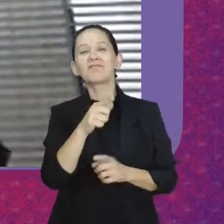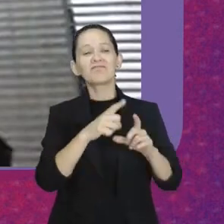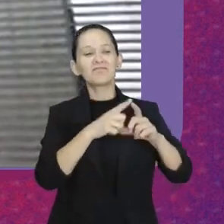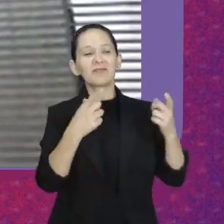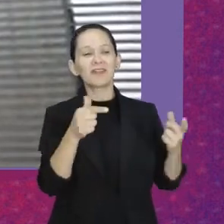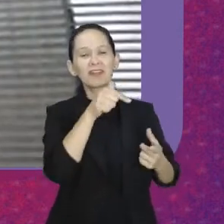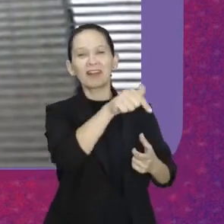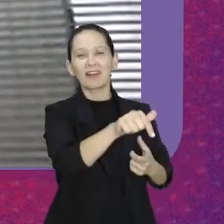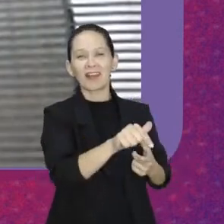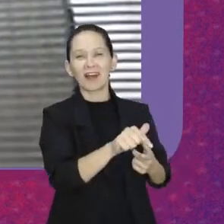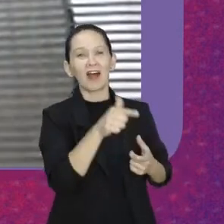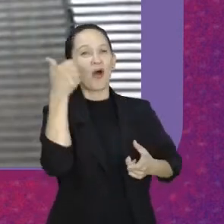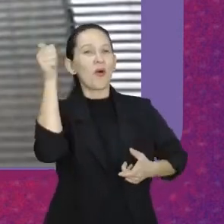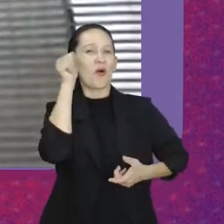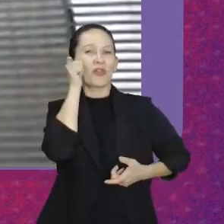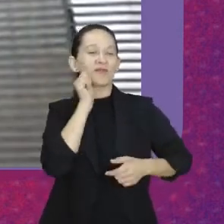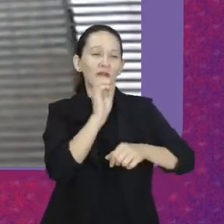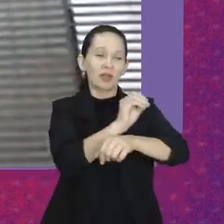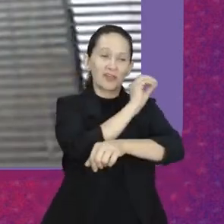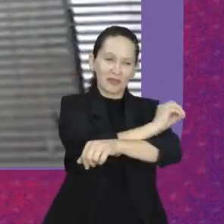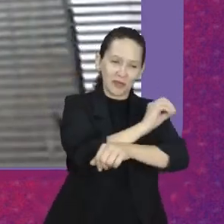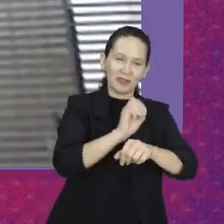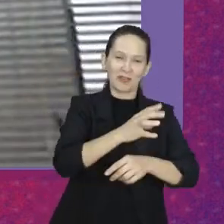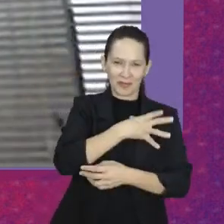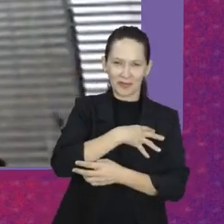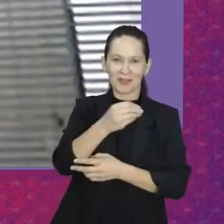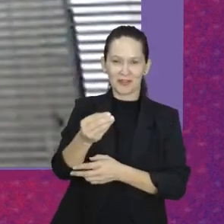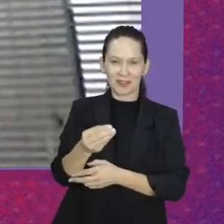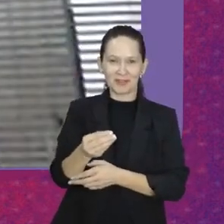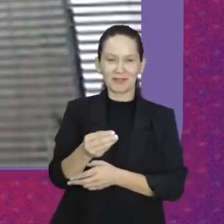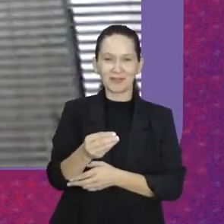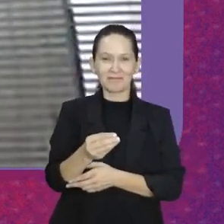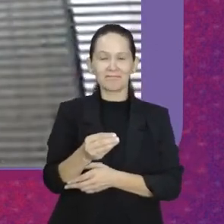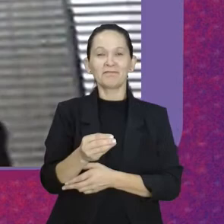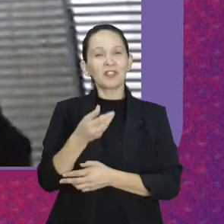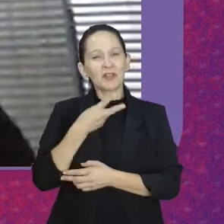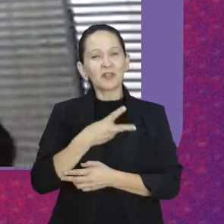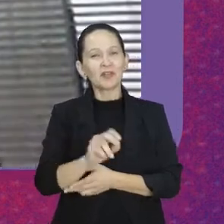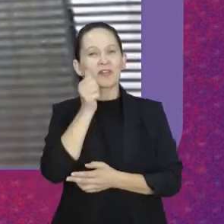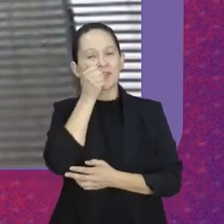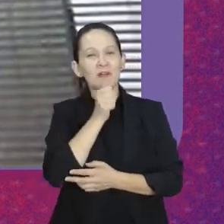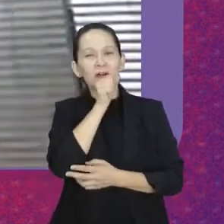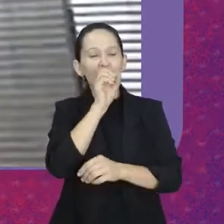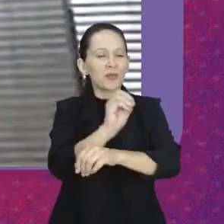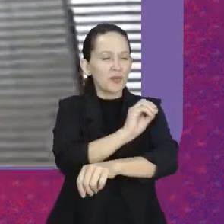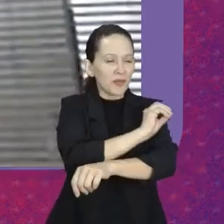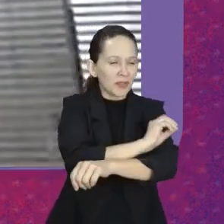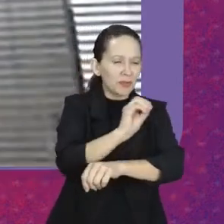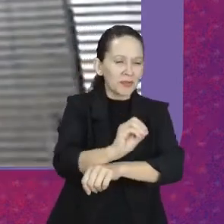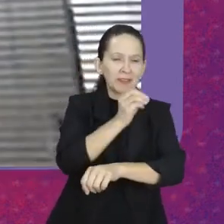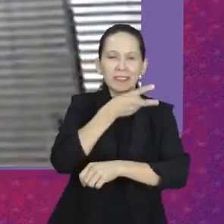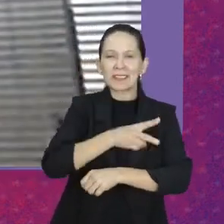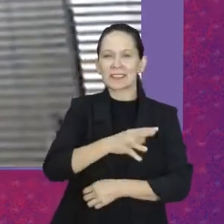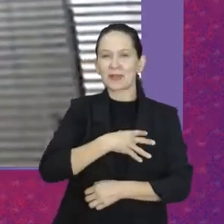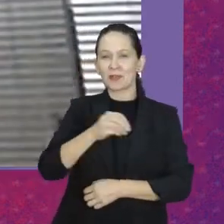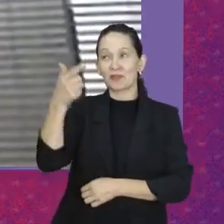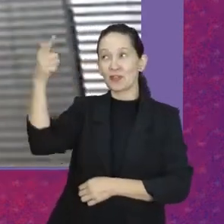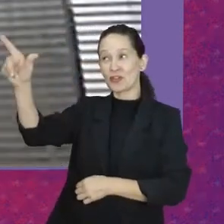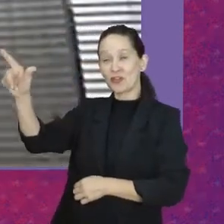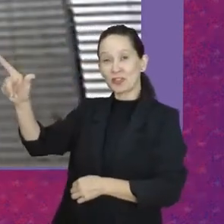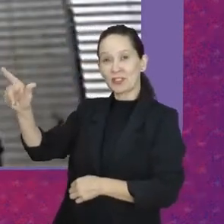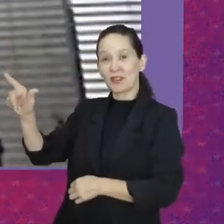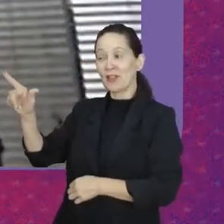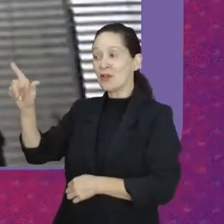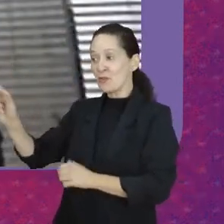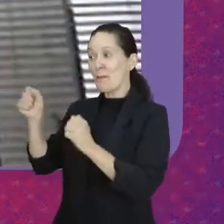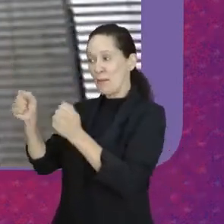majoritariamente por outras mulheres, né, e que muitas vezes essas outras mulheres estão, né, cuidando do filho dessas que podem